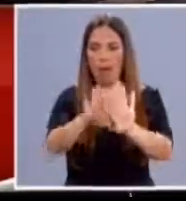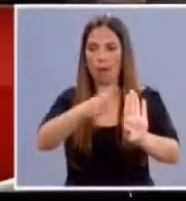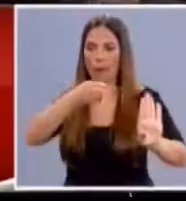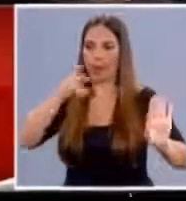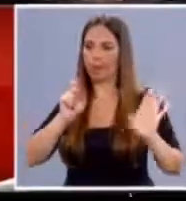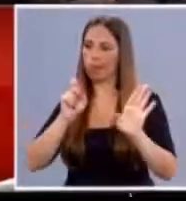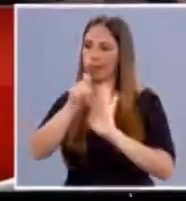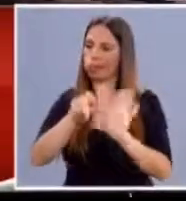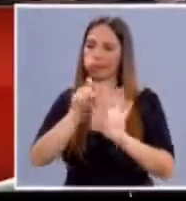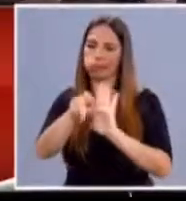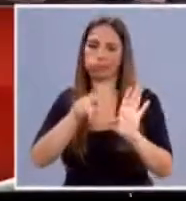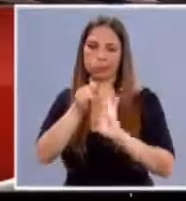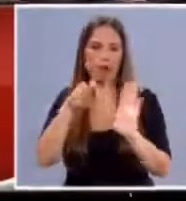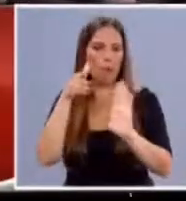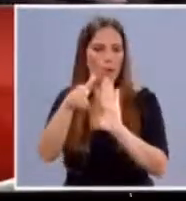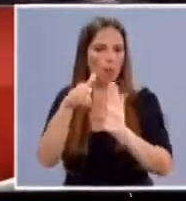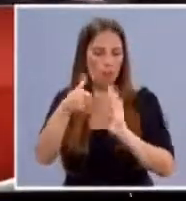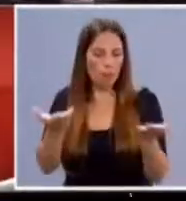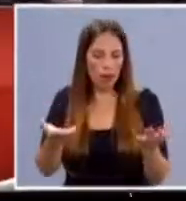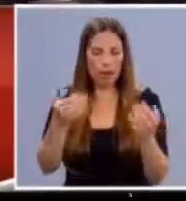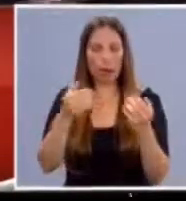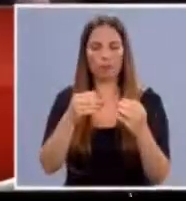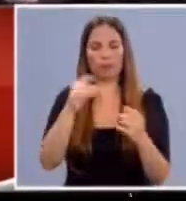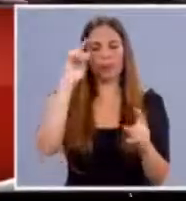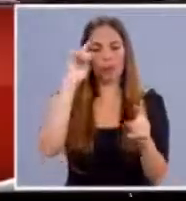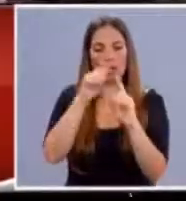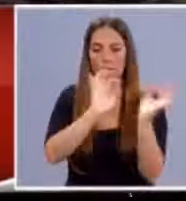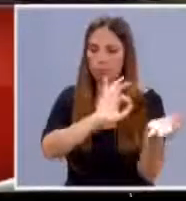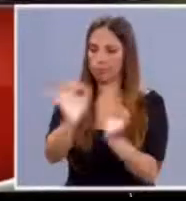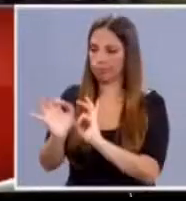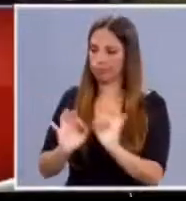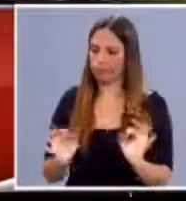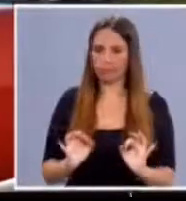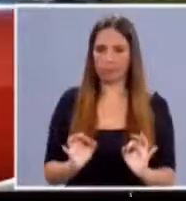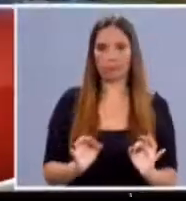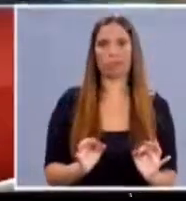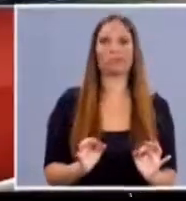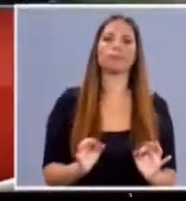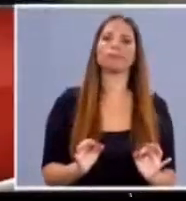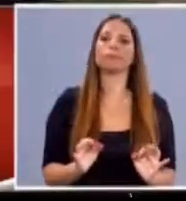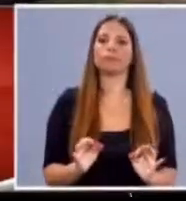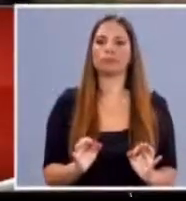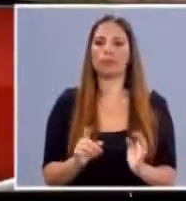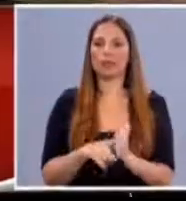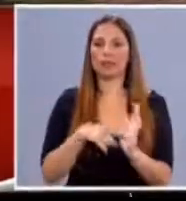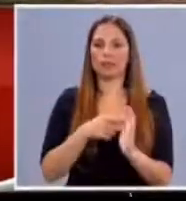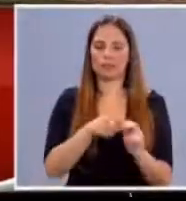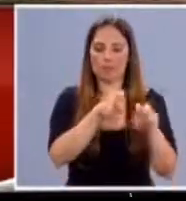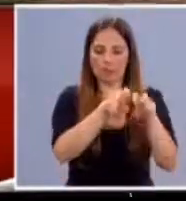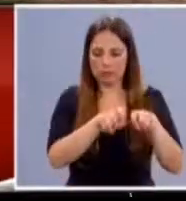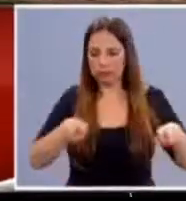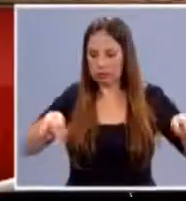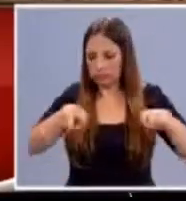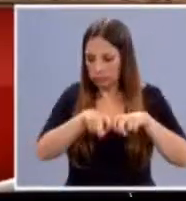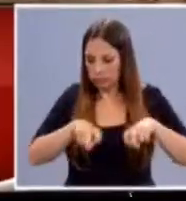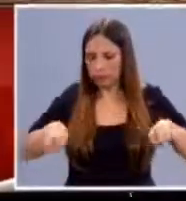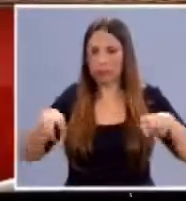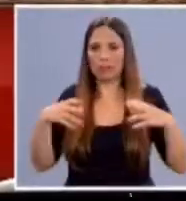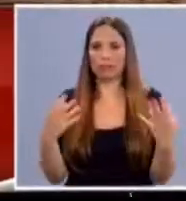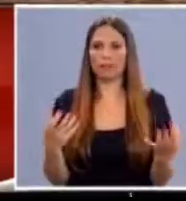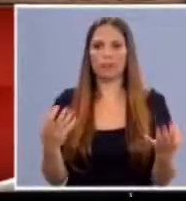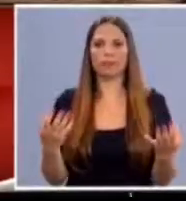as marchas necessárias para que eles possam, paulatinamente e sempre, ir ocupando os seus lugares para que